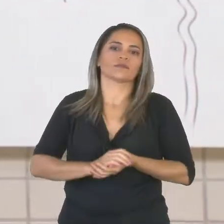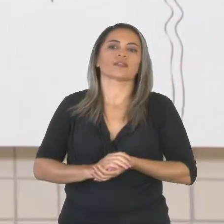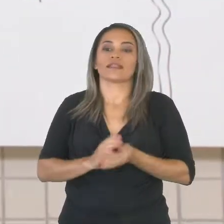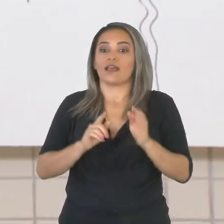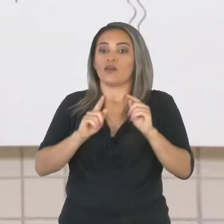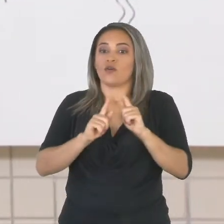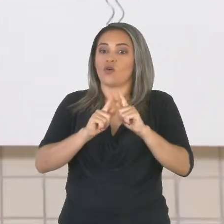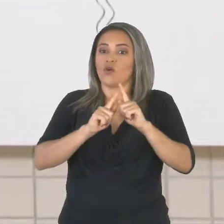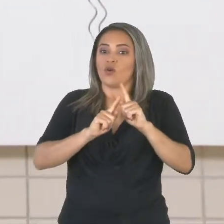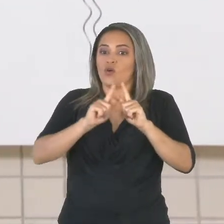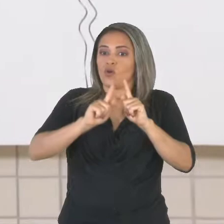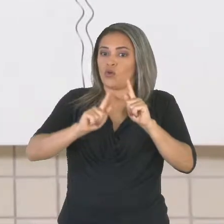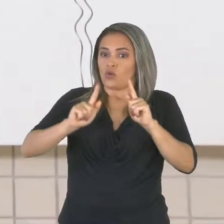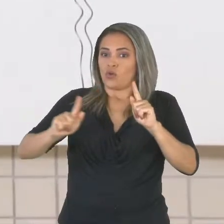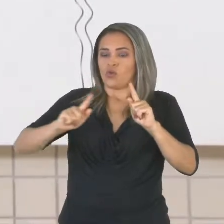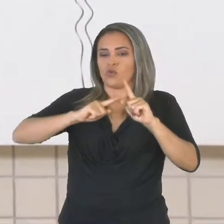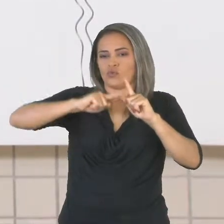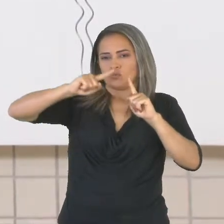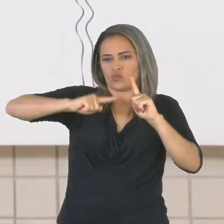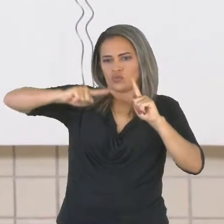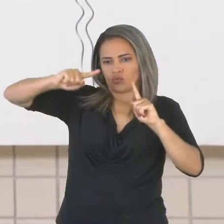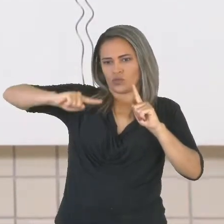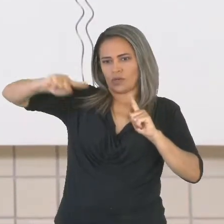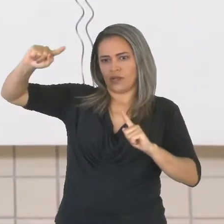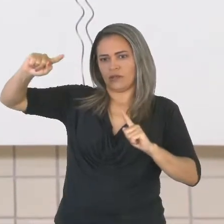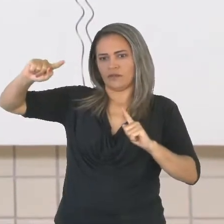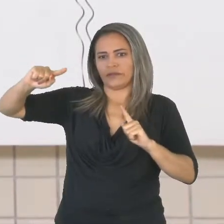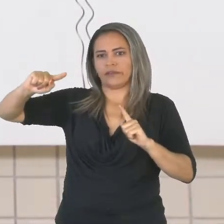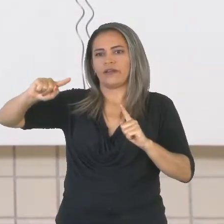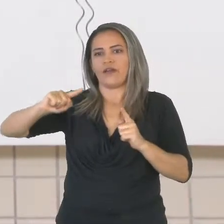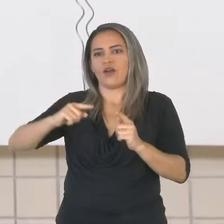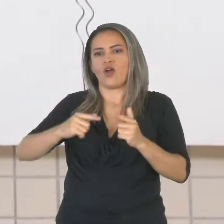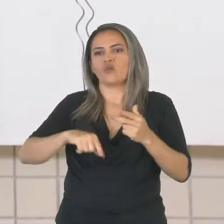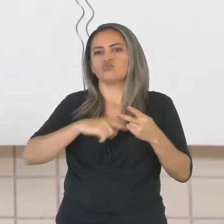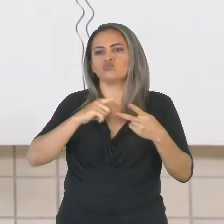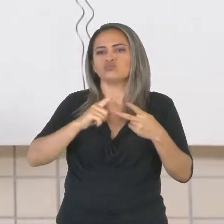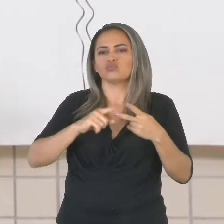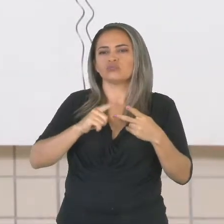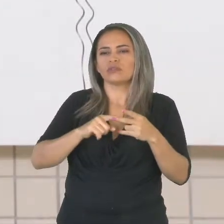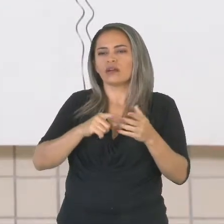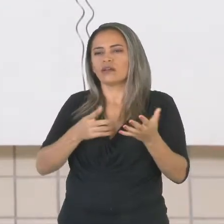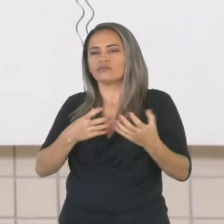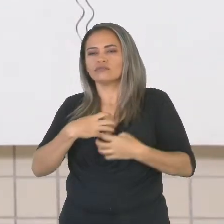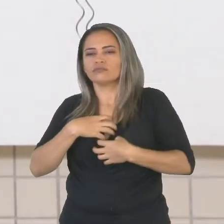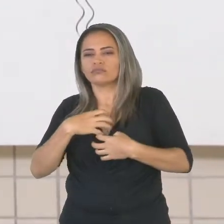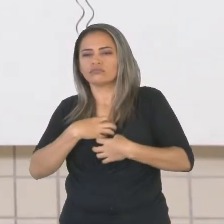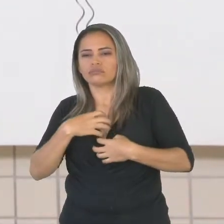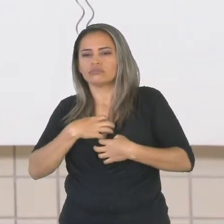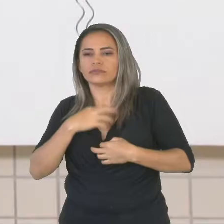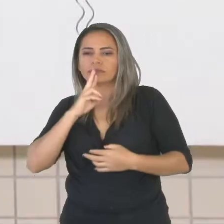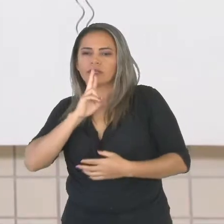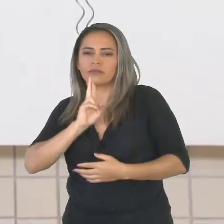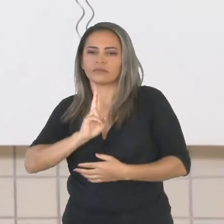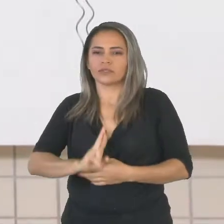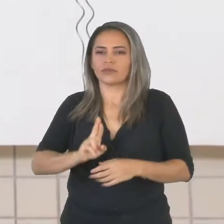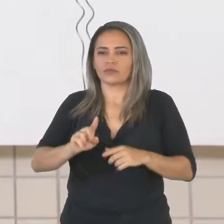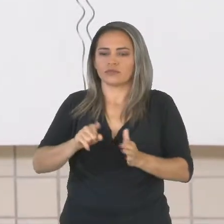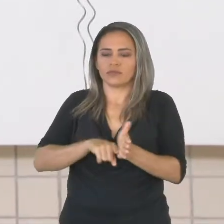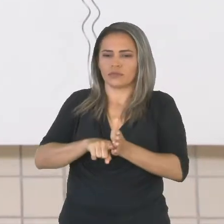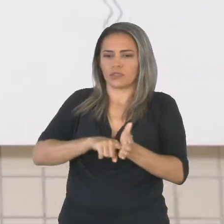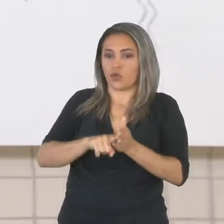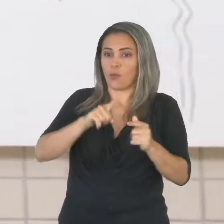gráficos, que é uma segunda forma de entregar o resultado da sua pesquisa. O primeiro é a